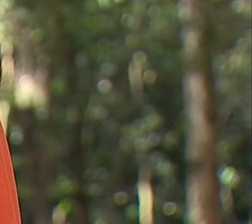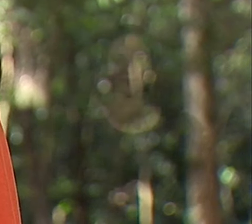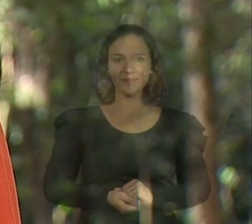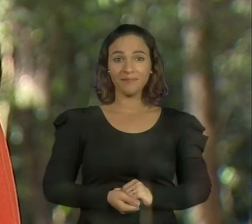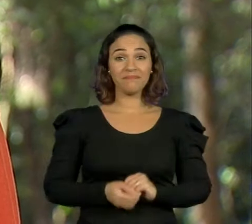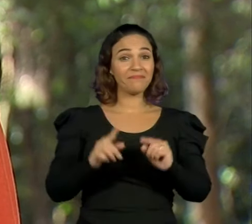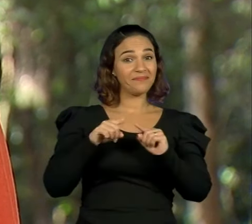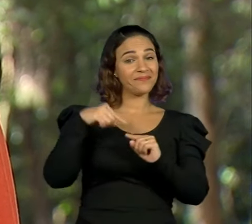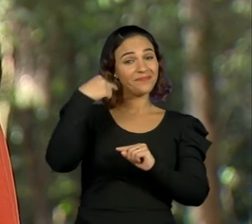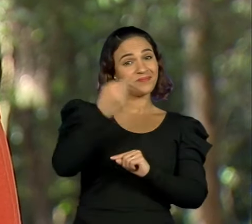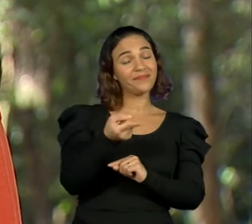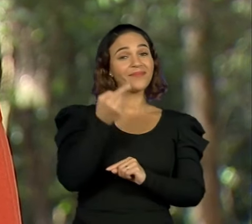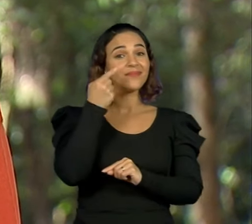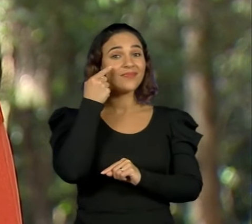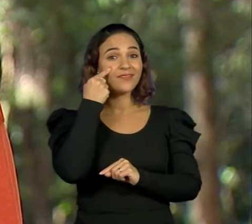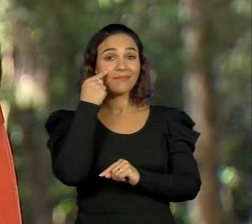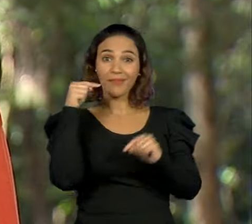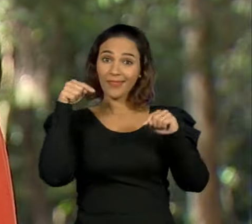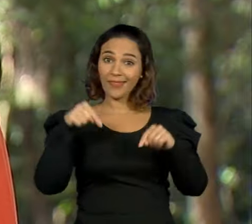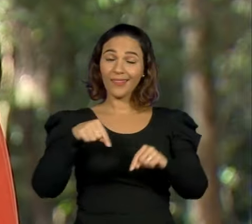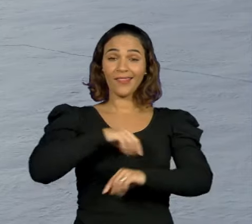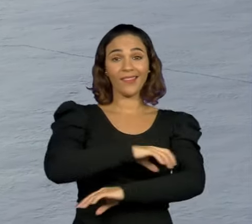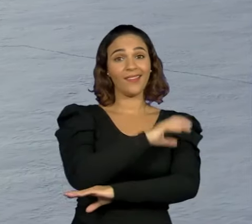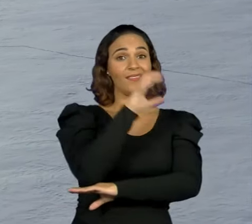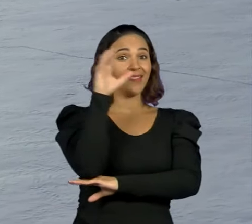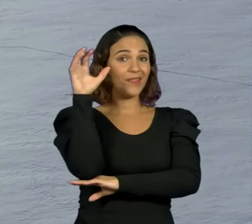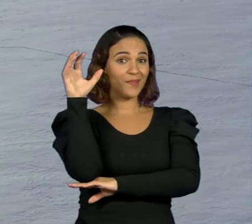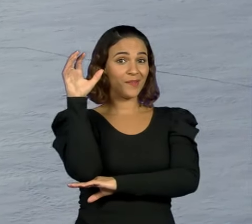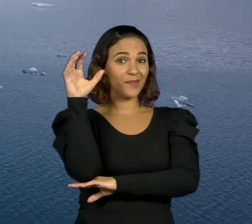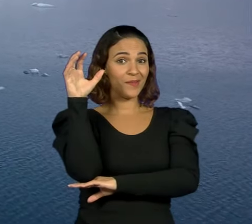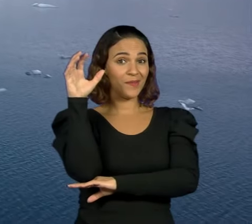E veja a seguir, aqui no Repórter Eco.